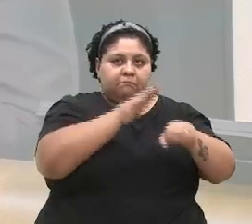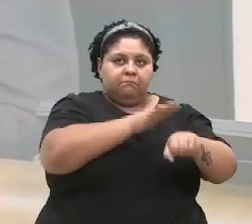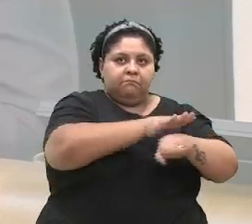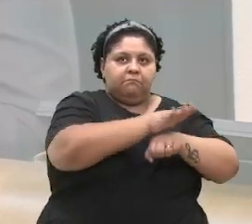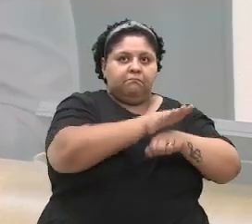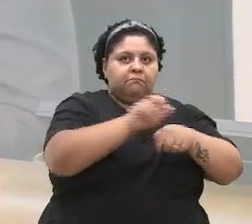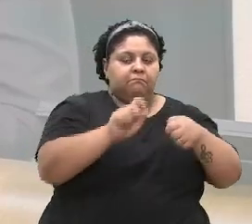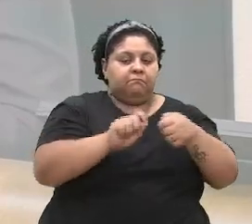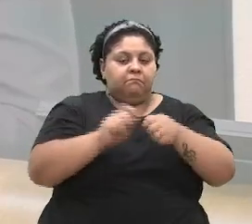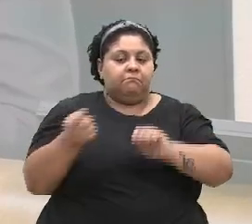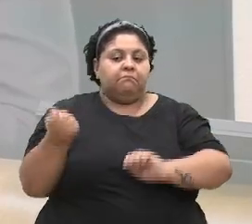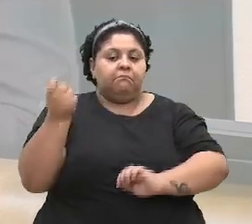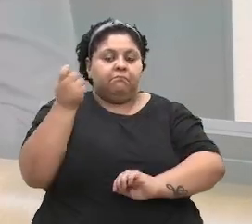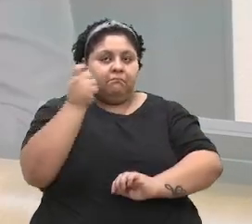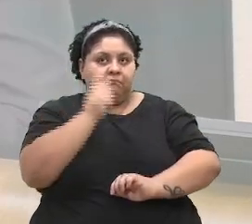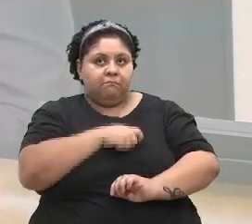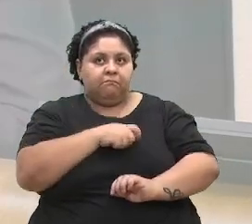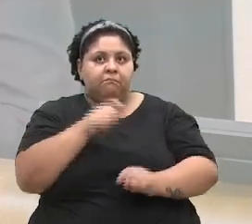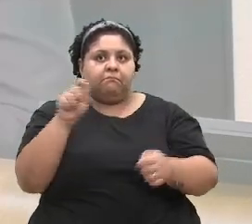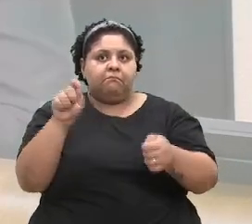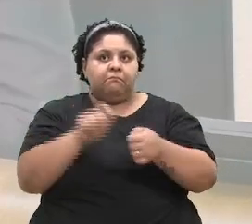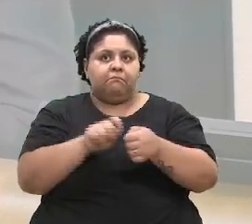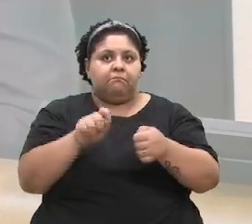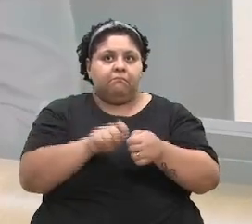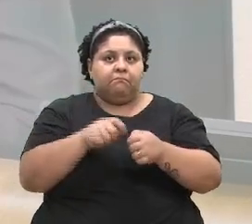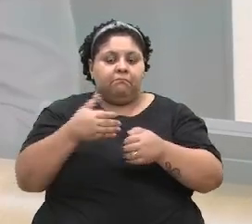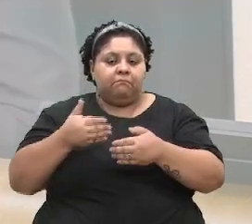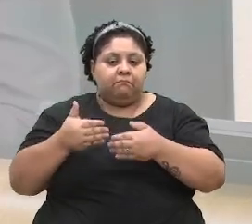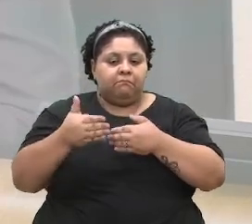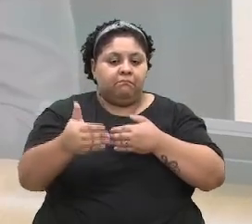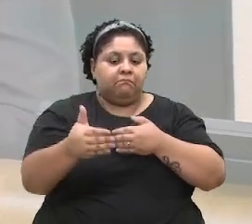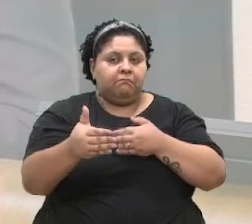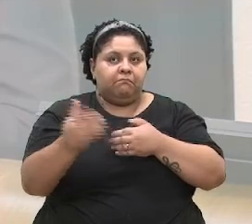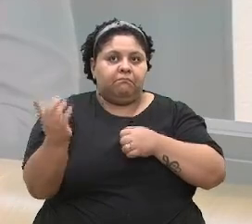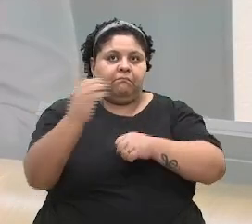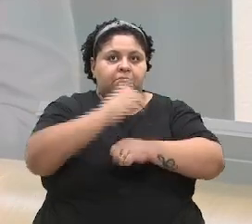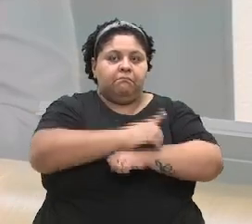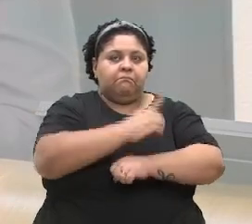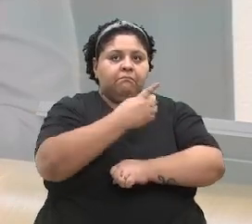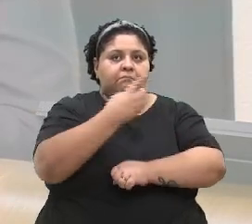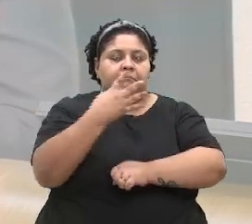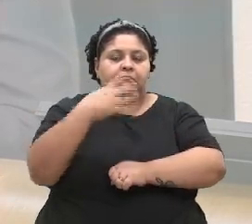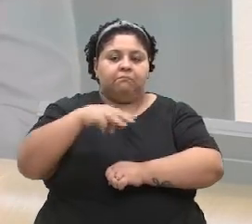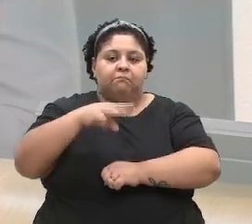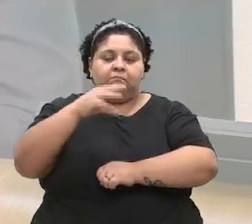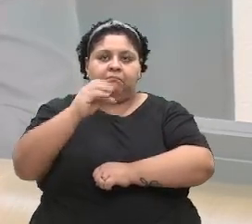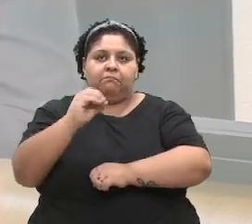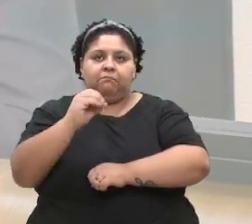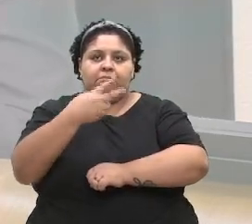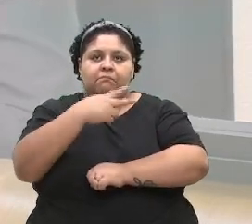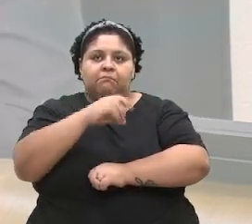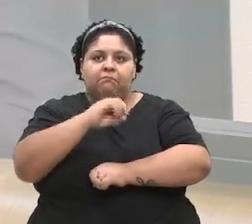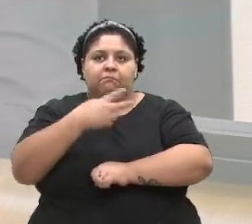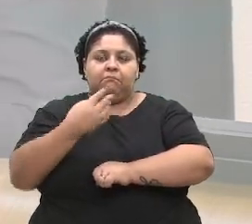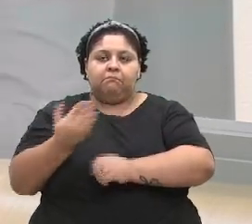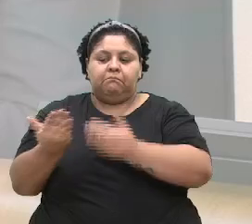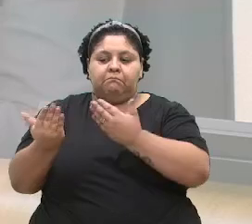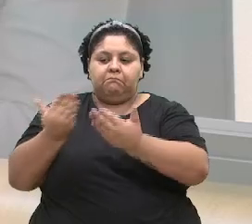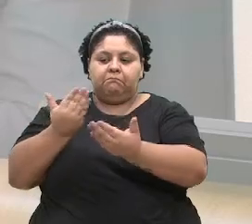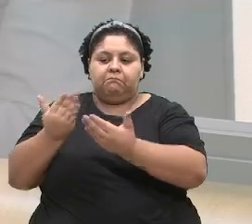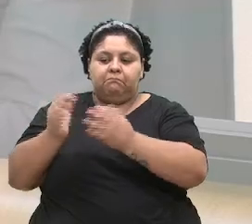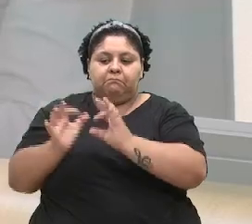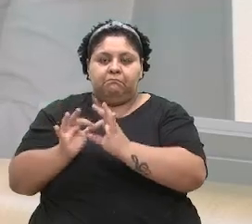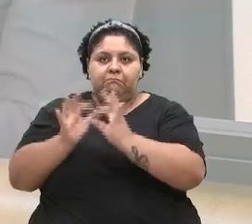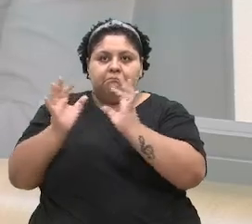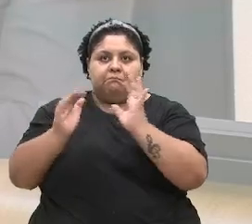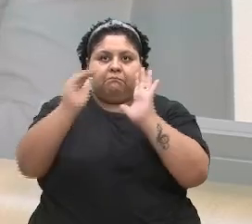fizerem necessárias a realizarem-se durante a sessão ordinária do dia 14 de março de 2024, para apreciação e deliberação